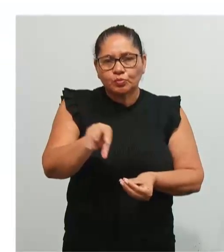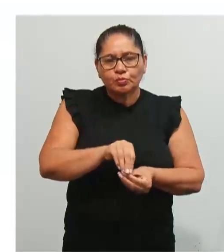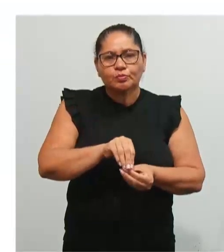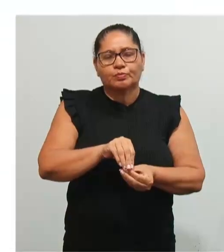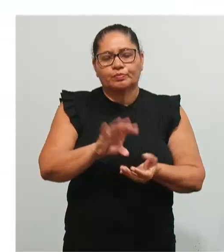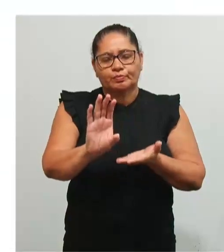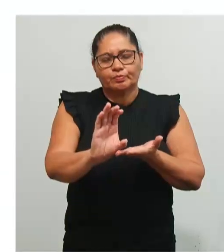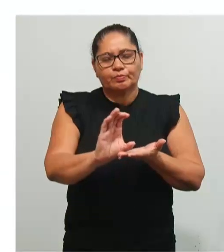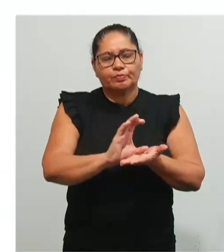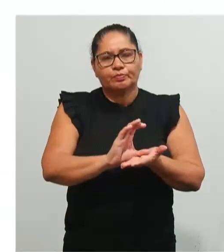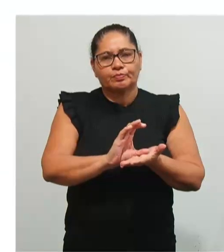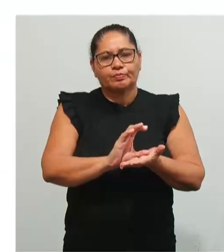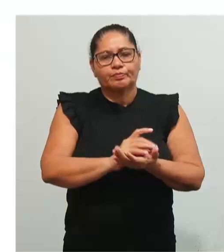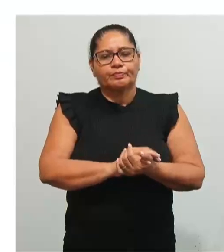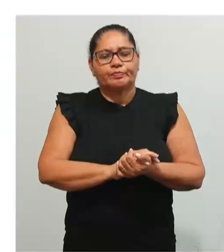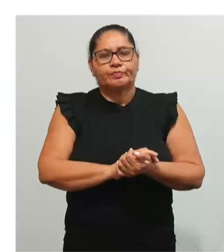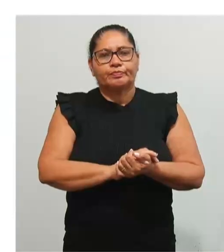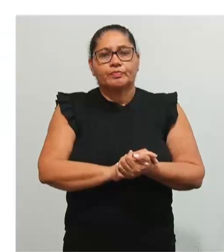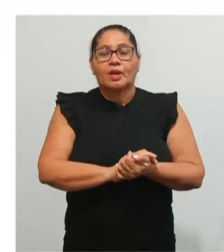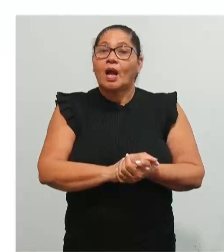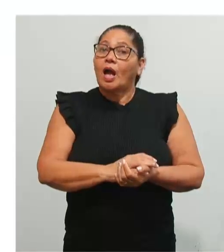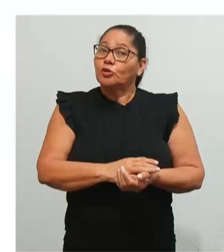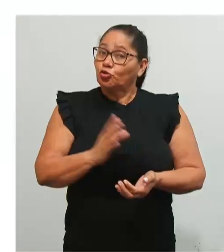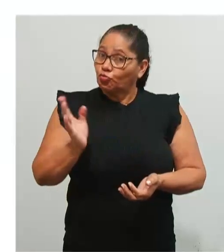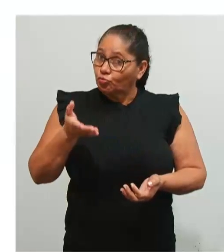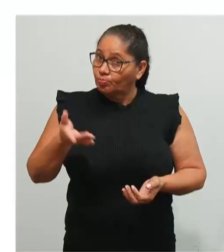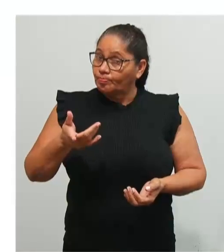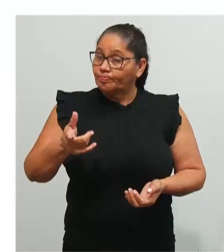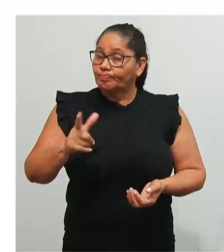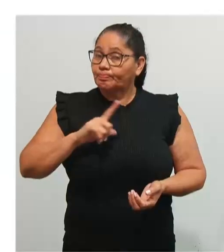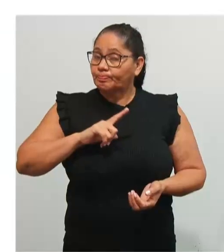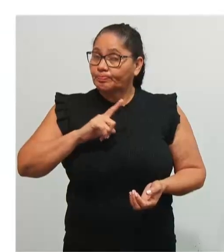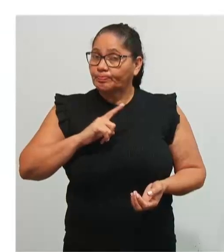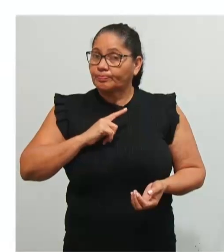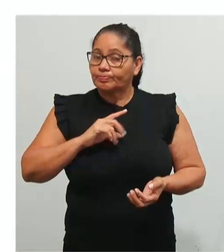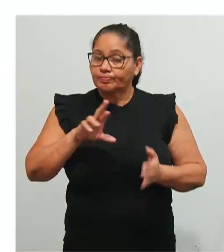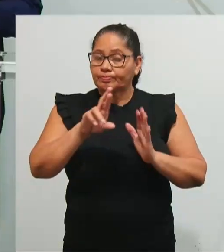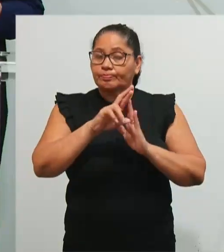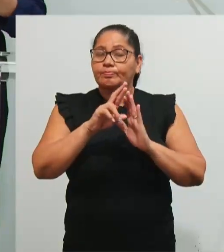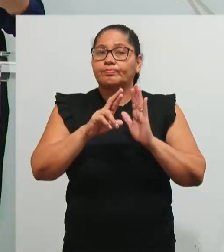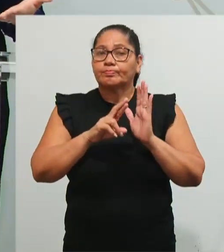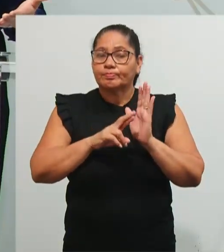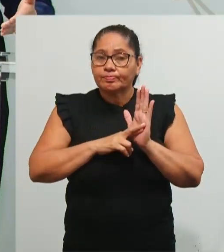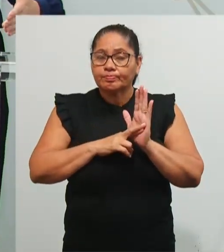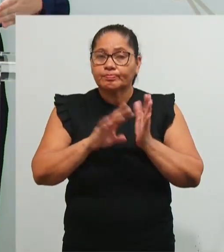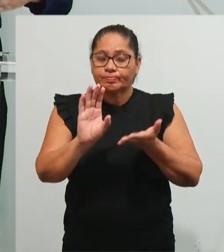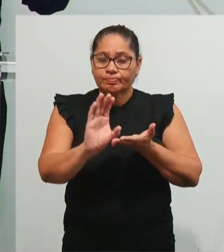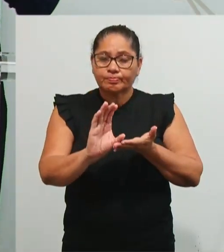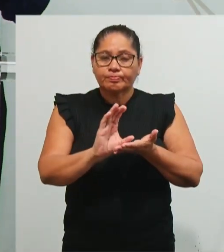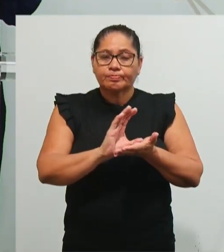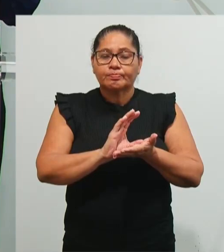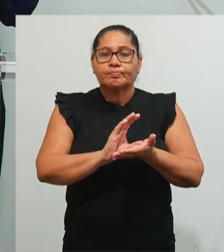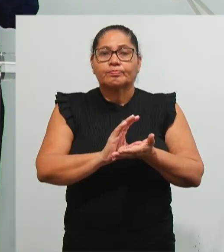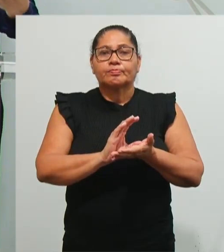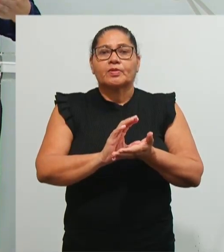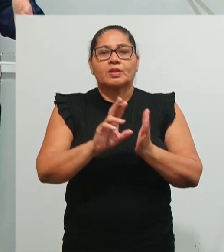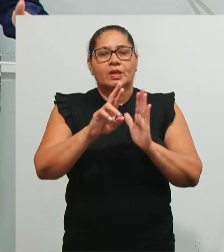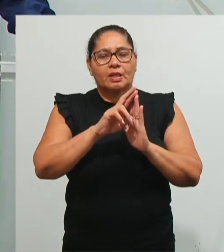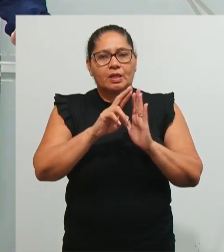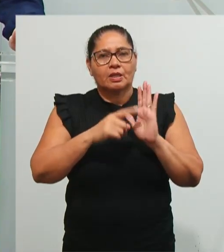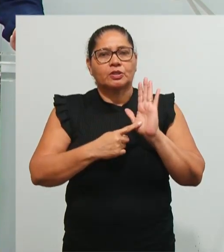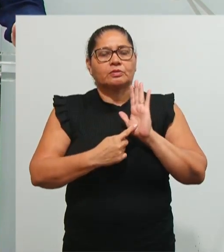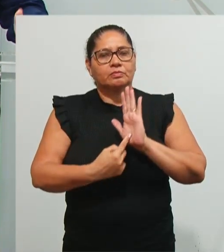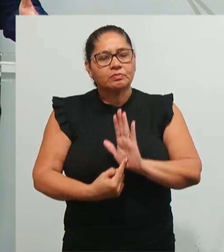orçamentária. Então, a gente já tinha, a exigência desse relatório resumido de execução orçamentária. Esse relatório já trouxe